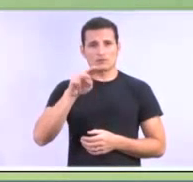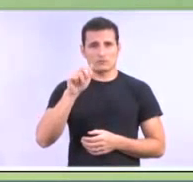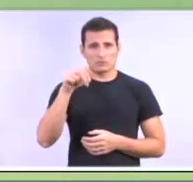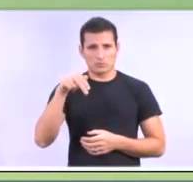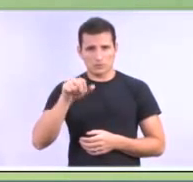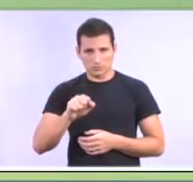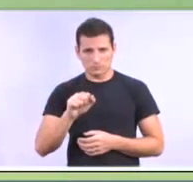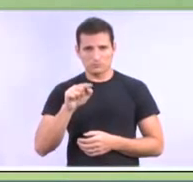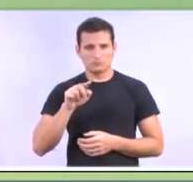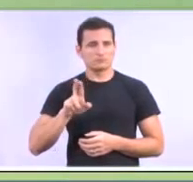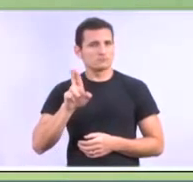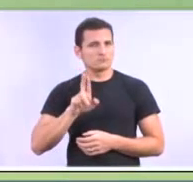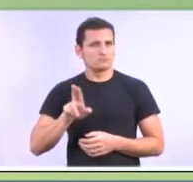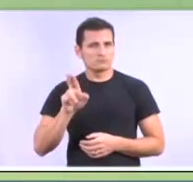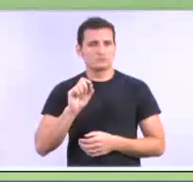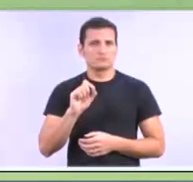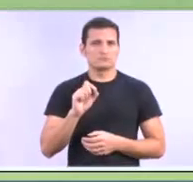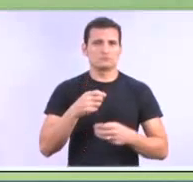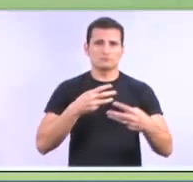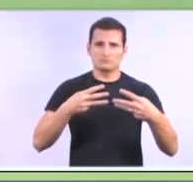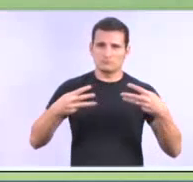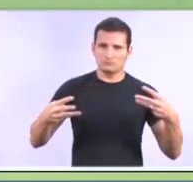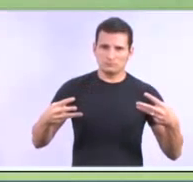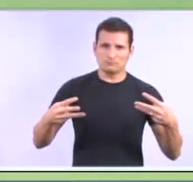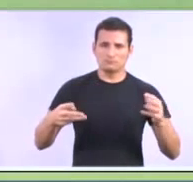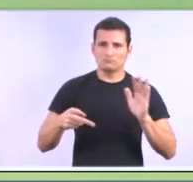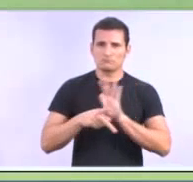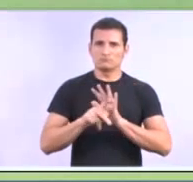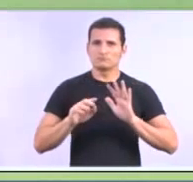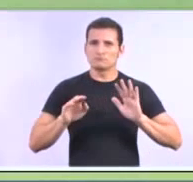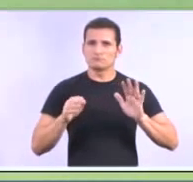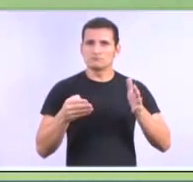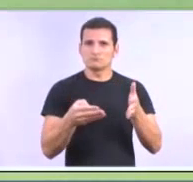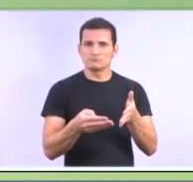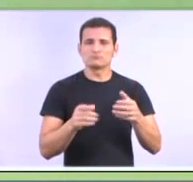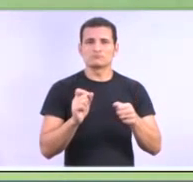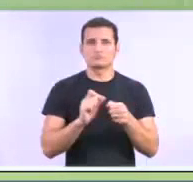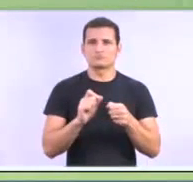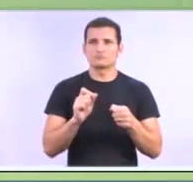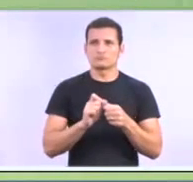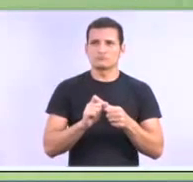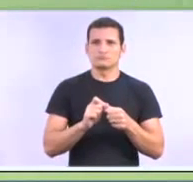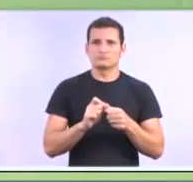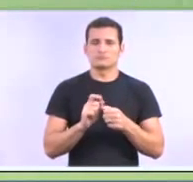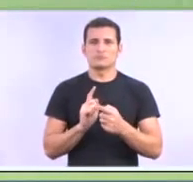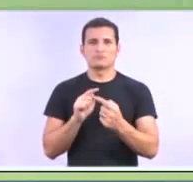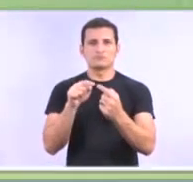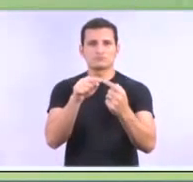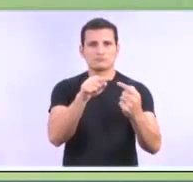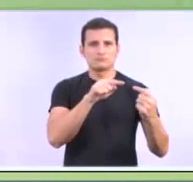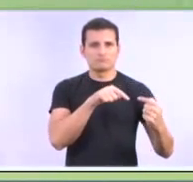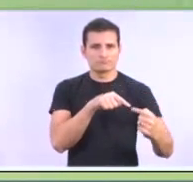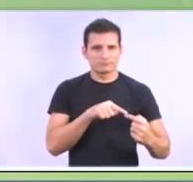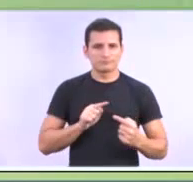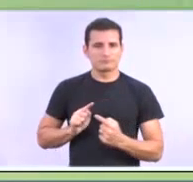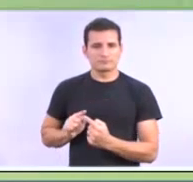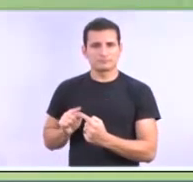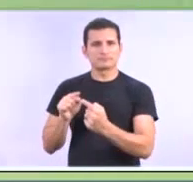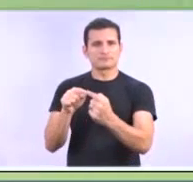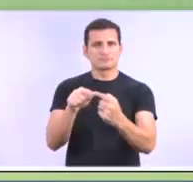utilizam dispositivos de redes projetados especificamente para fazer as interconexões entre as